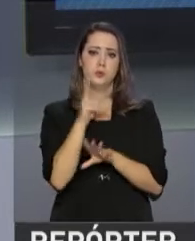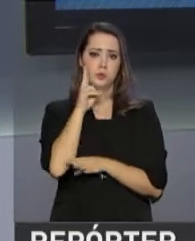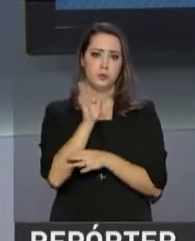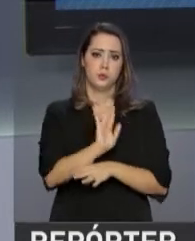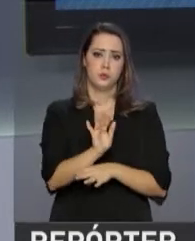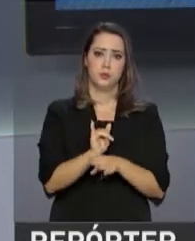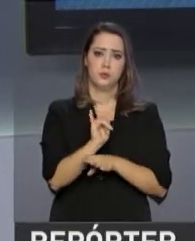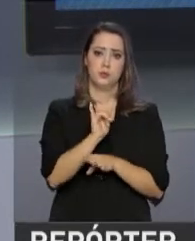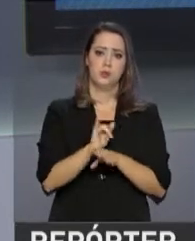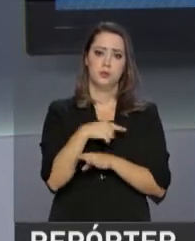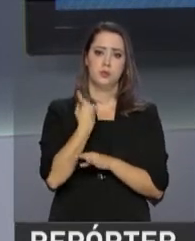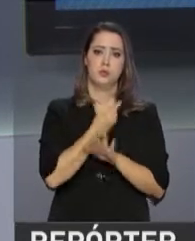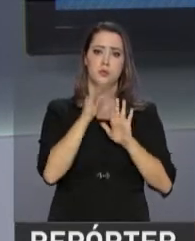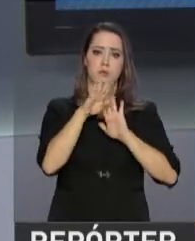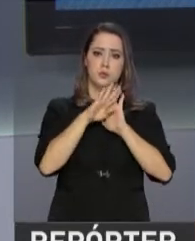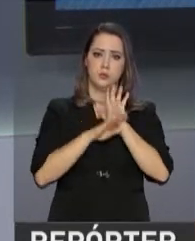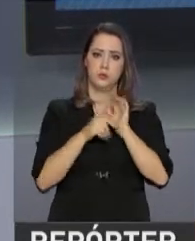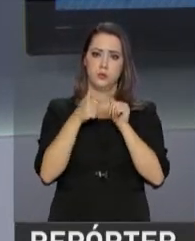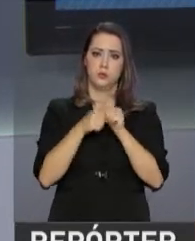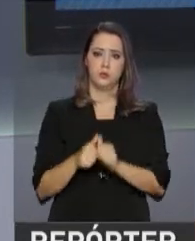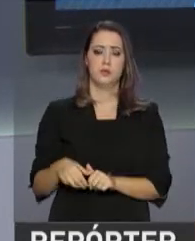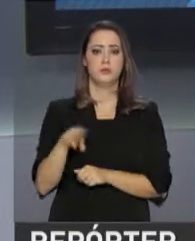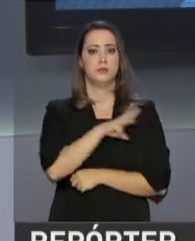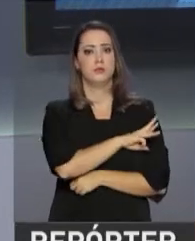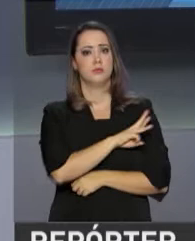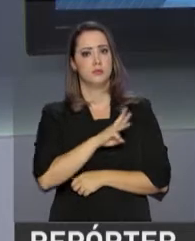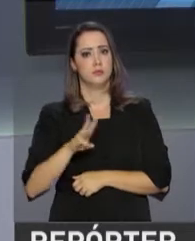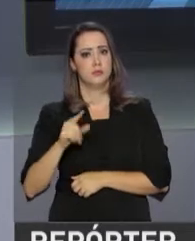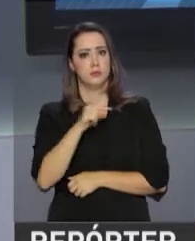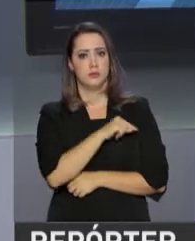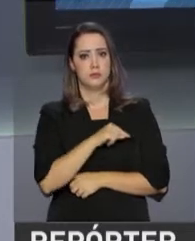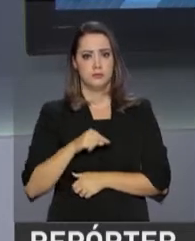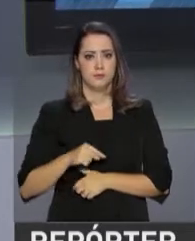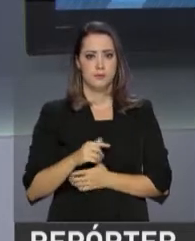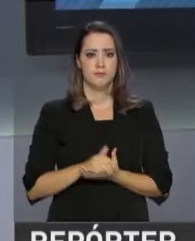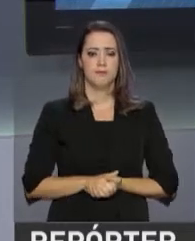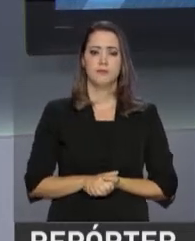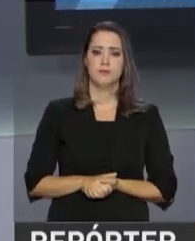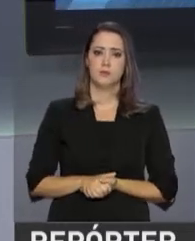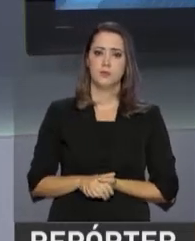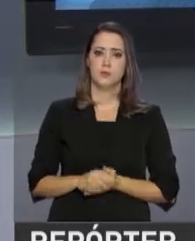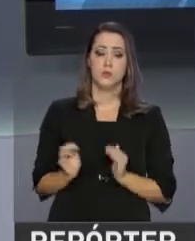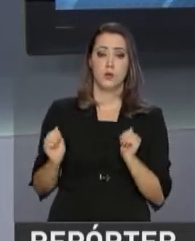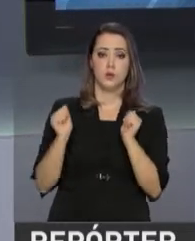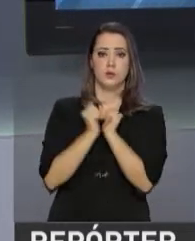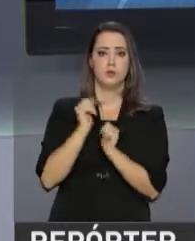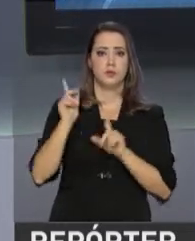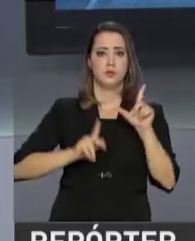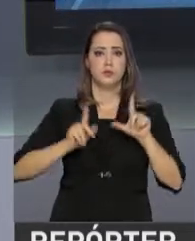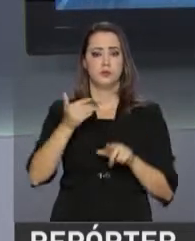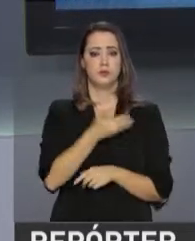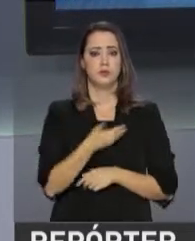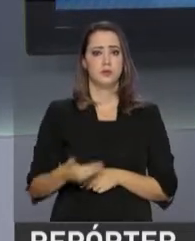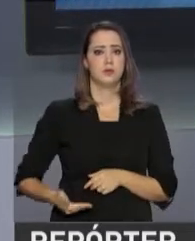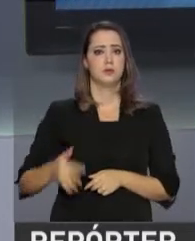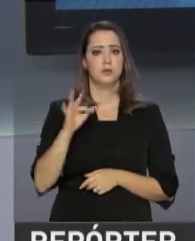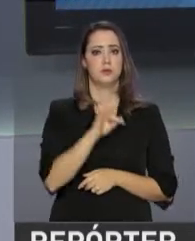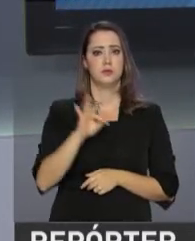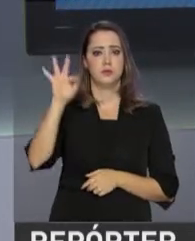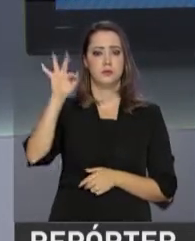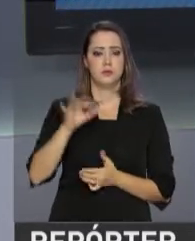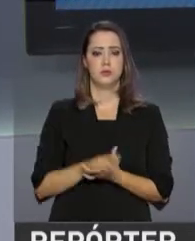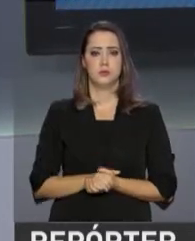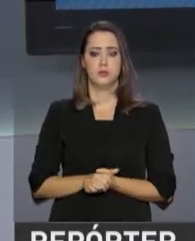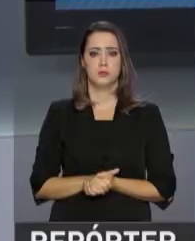pode rever as reportagens no youtube e toda nossa programação também está na nossa página na internet continue com a gente na nbr a tv